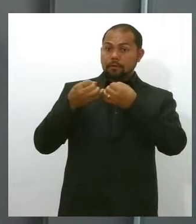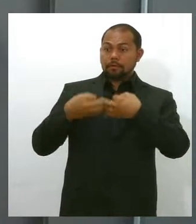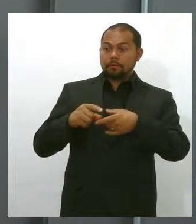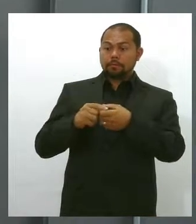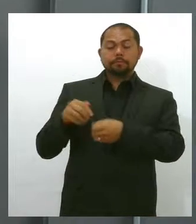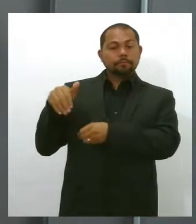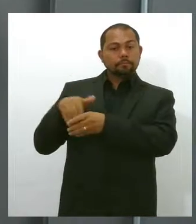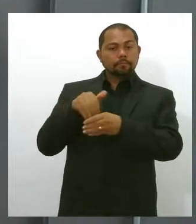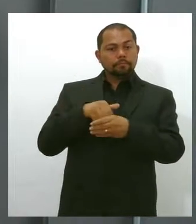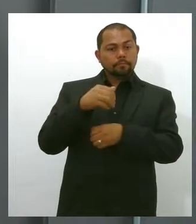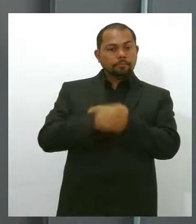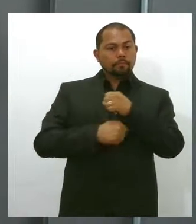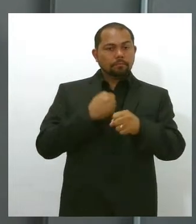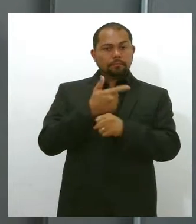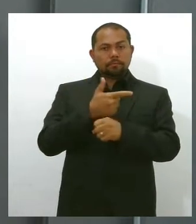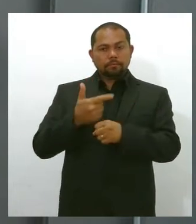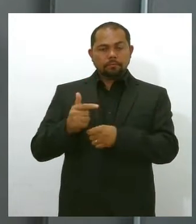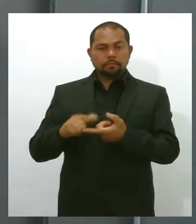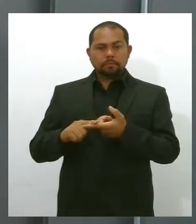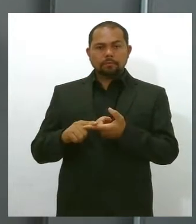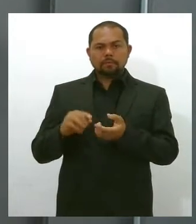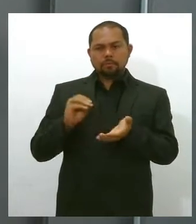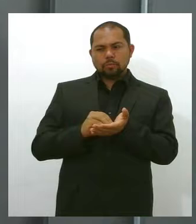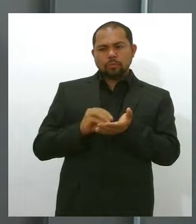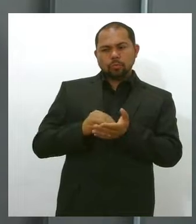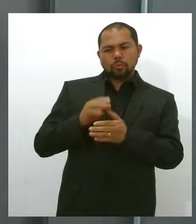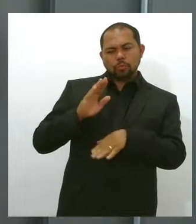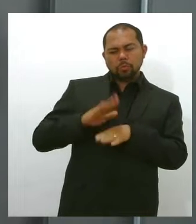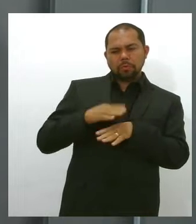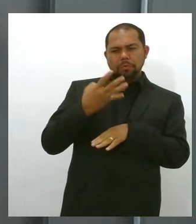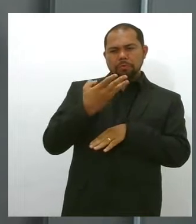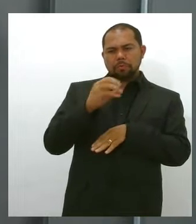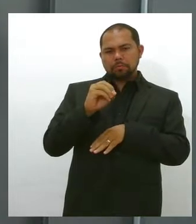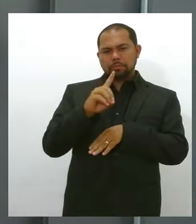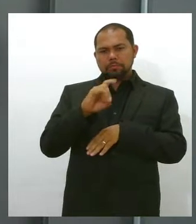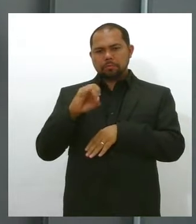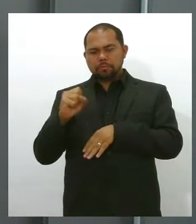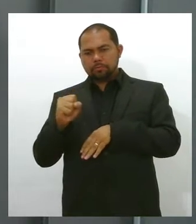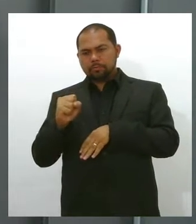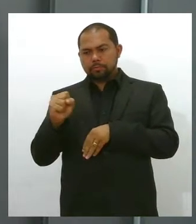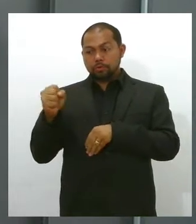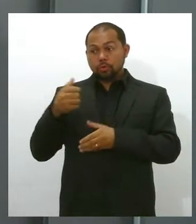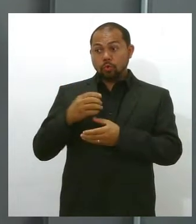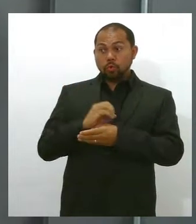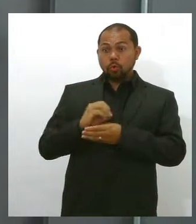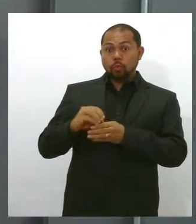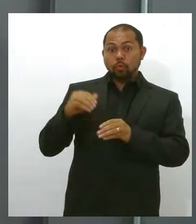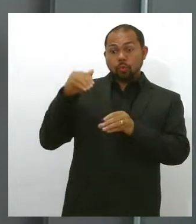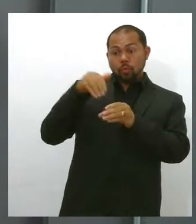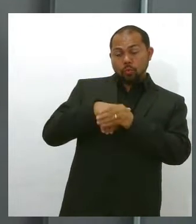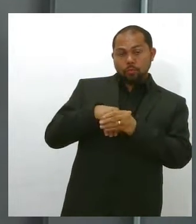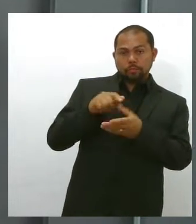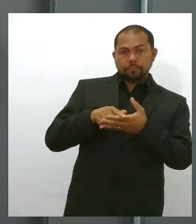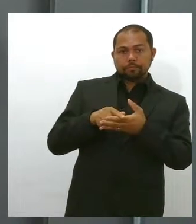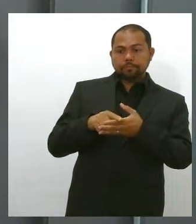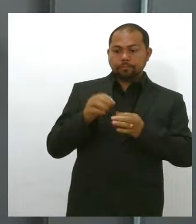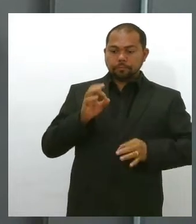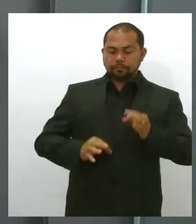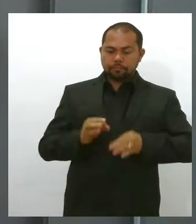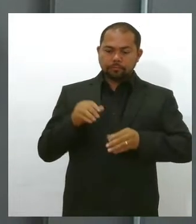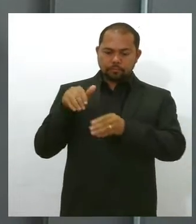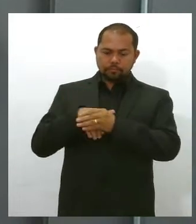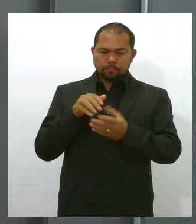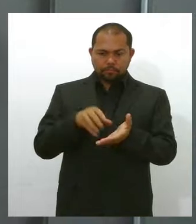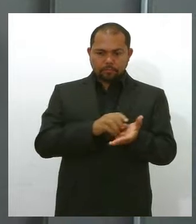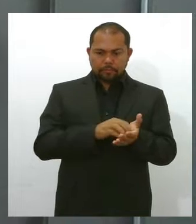faltando pouco mais de 40 dias para realização do Cleiton o Tribunal Regional Eleitoral chama a atenção sobre os documentos